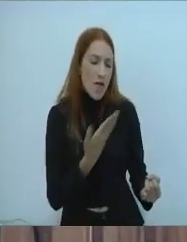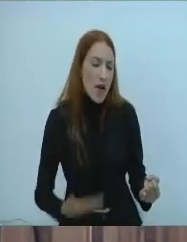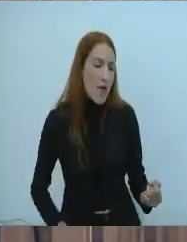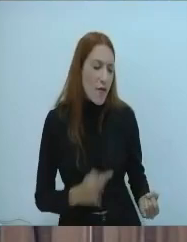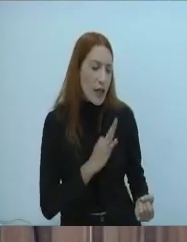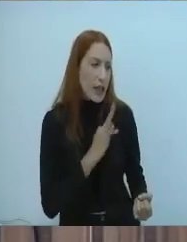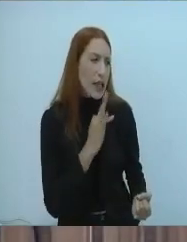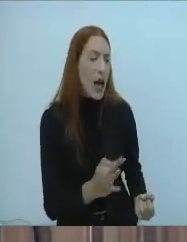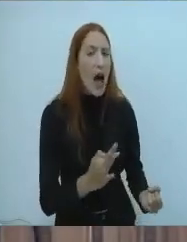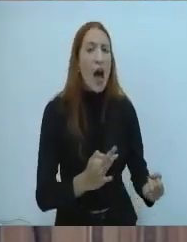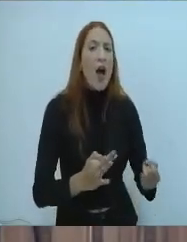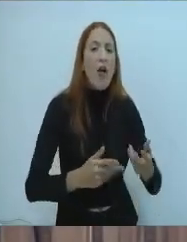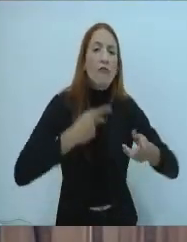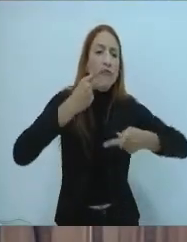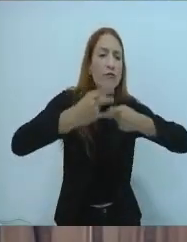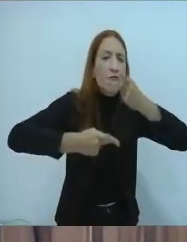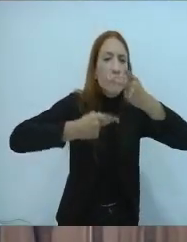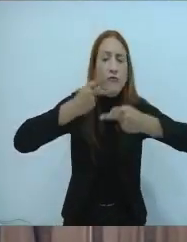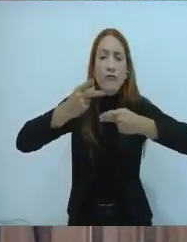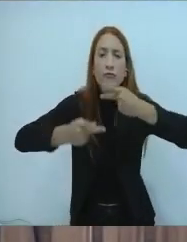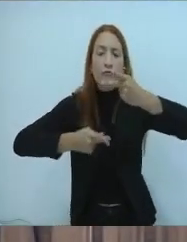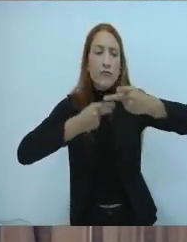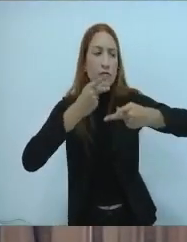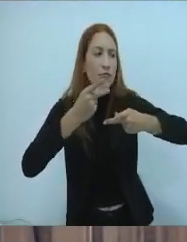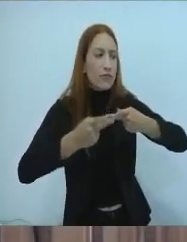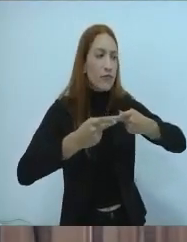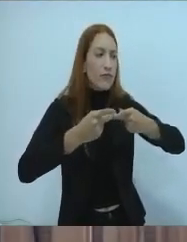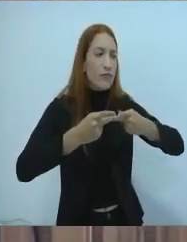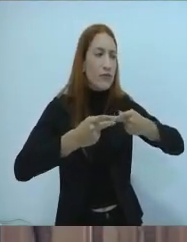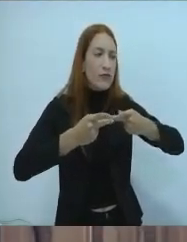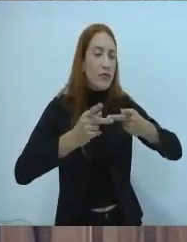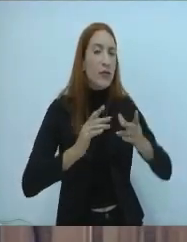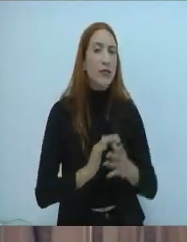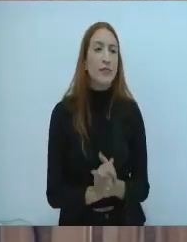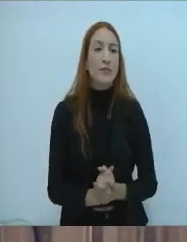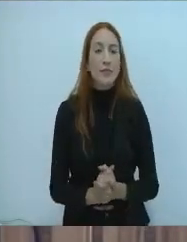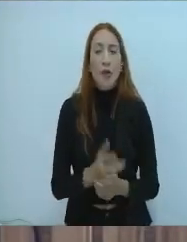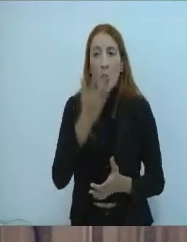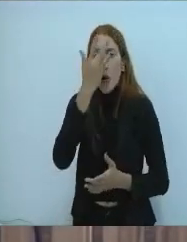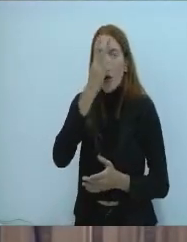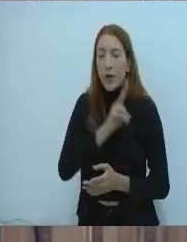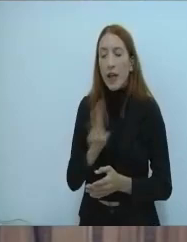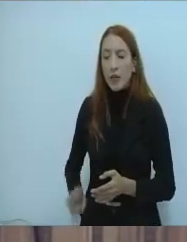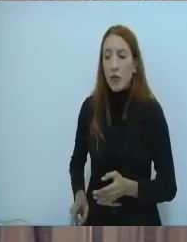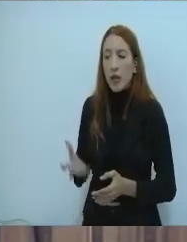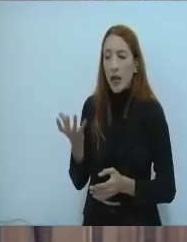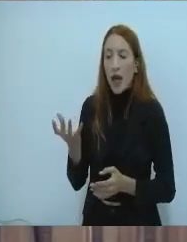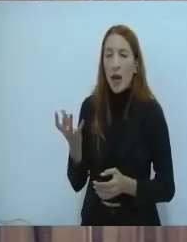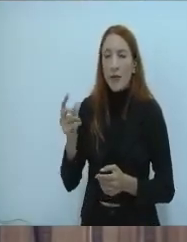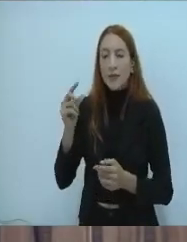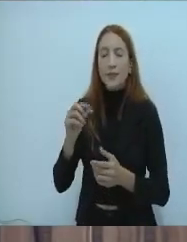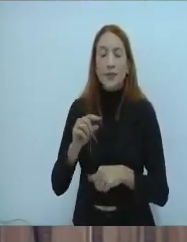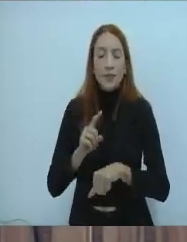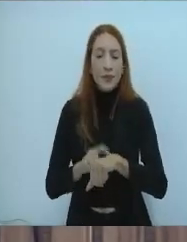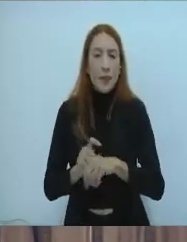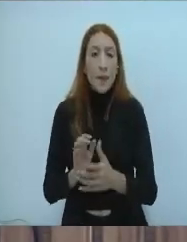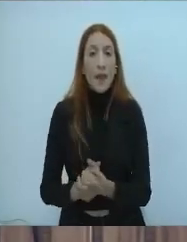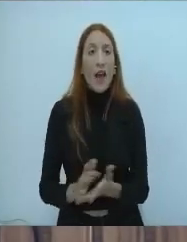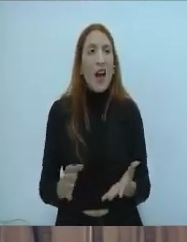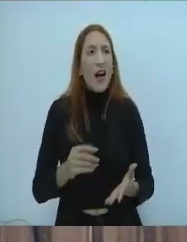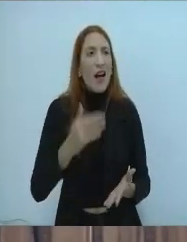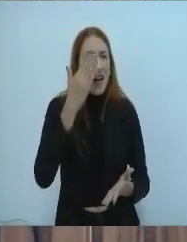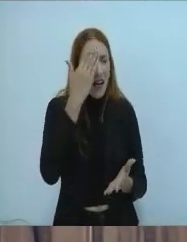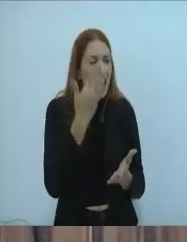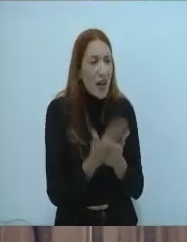se vozes para buscar Vereador eu acredito que esse pessoal